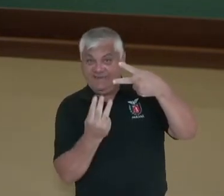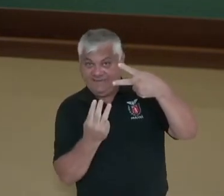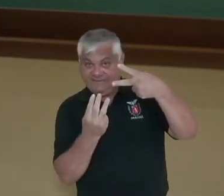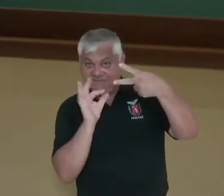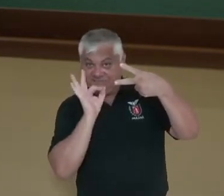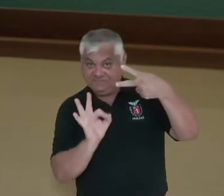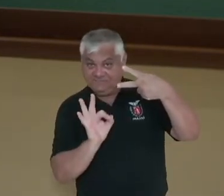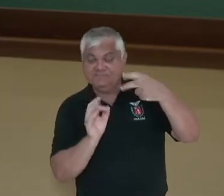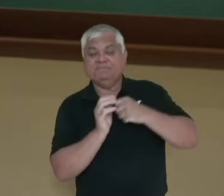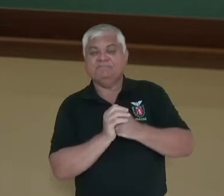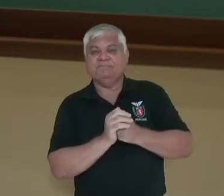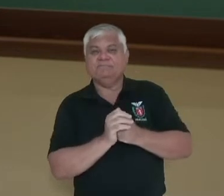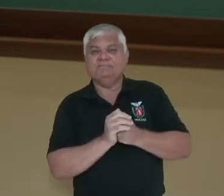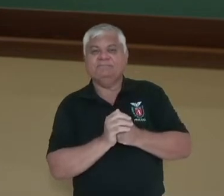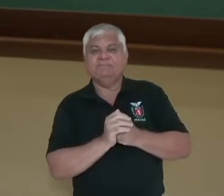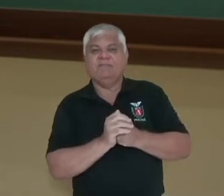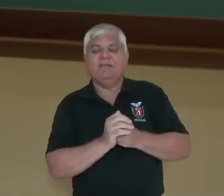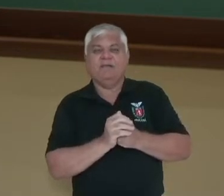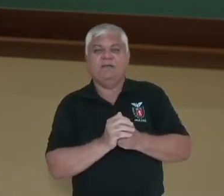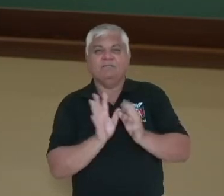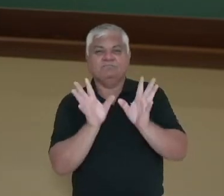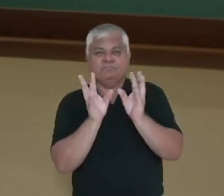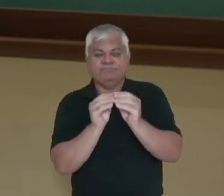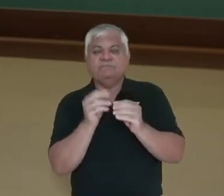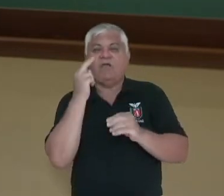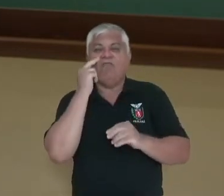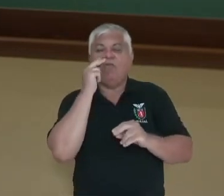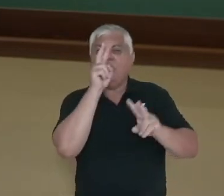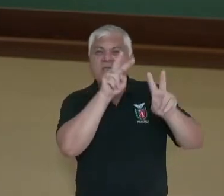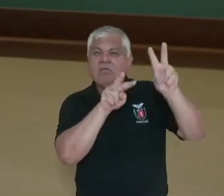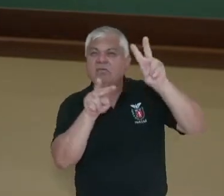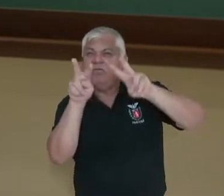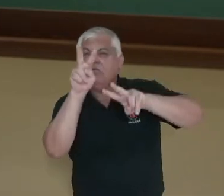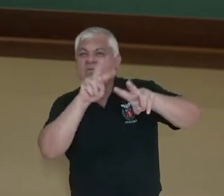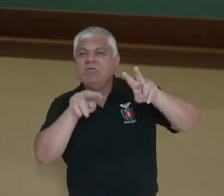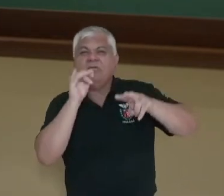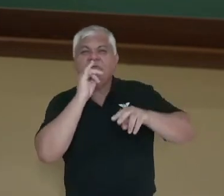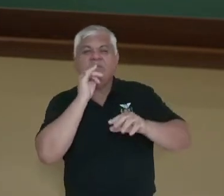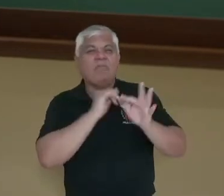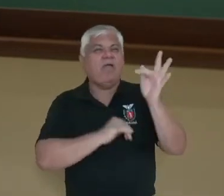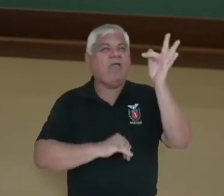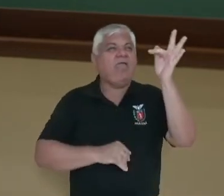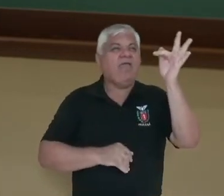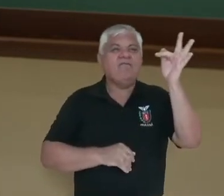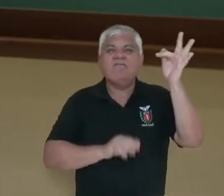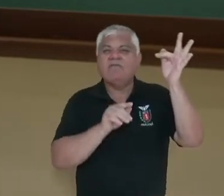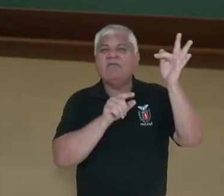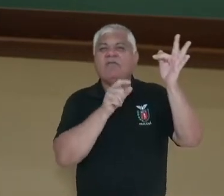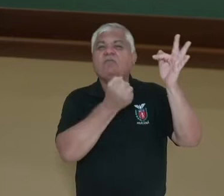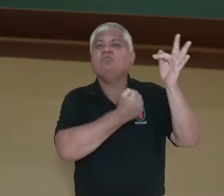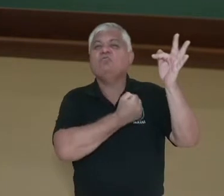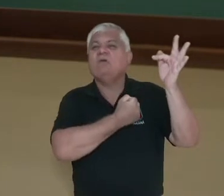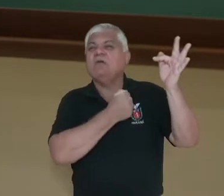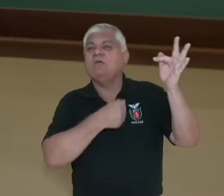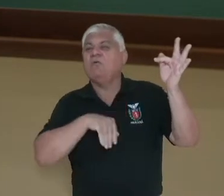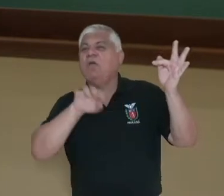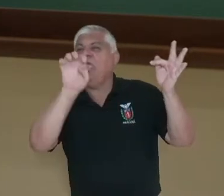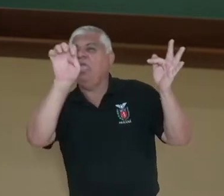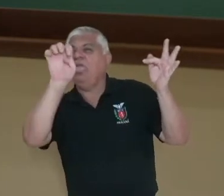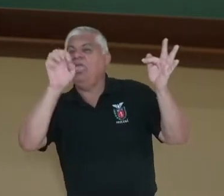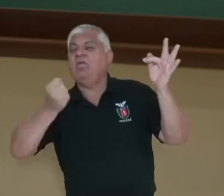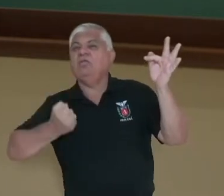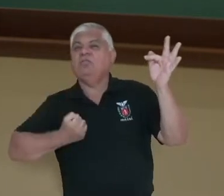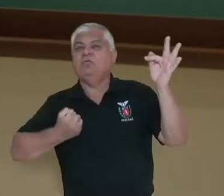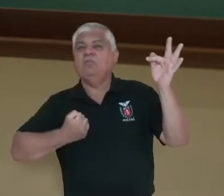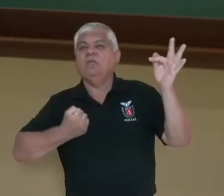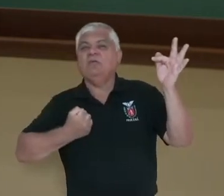colunas. Sabendo disso, olhem a correspondência para a palavra feijão. Então, por exemplo, começando,